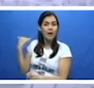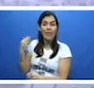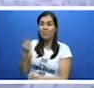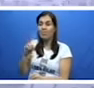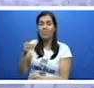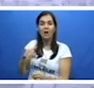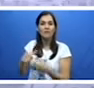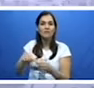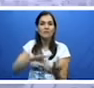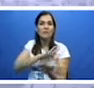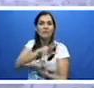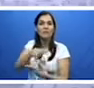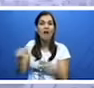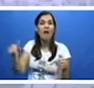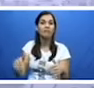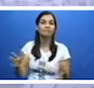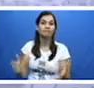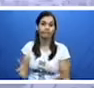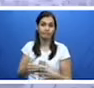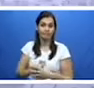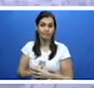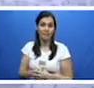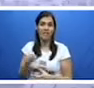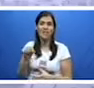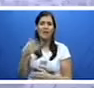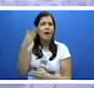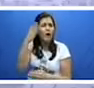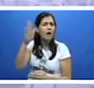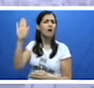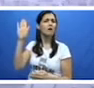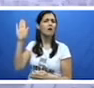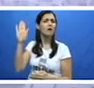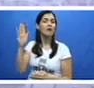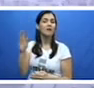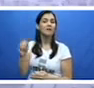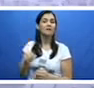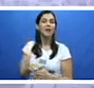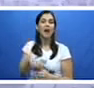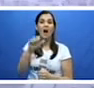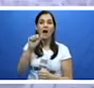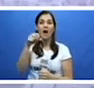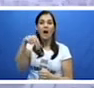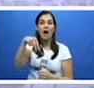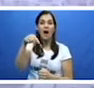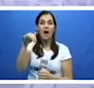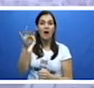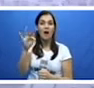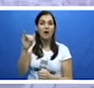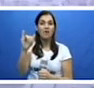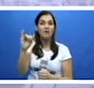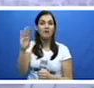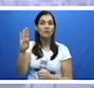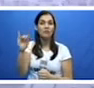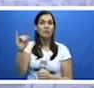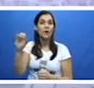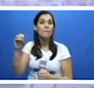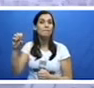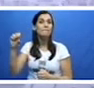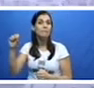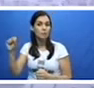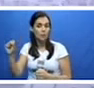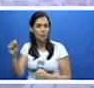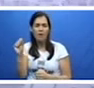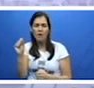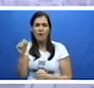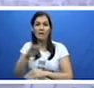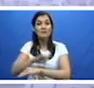predominavam na terra nessa época que predominavam eram os anfíbios anfíbios para quem não lembra atualmente nós temos